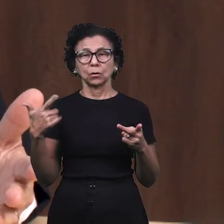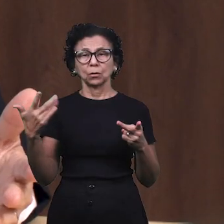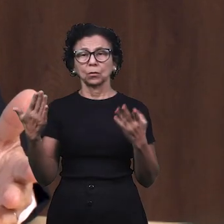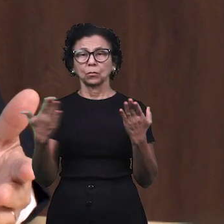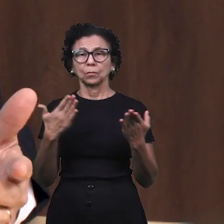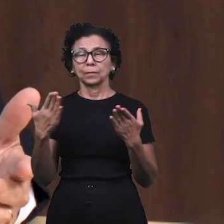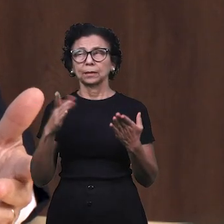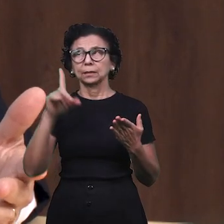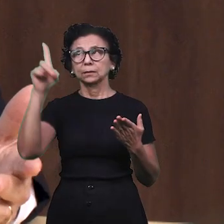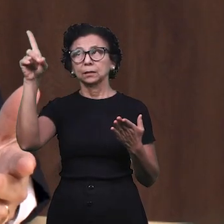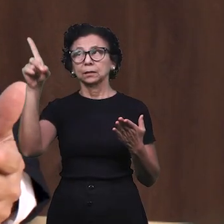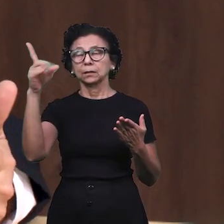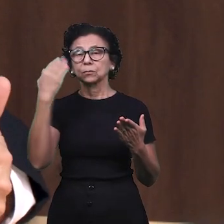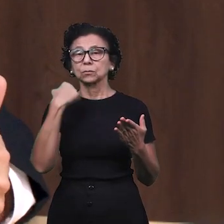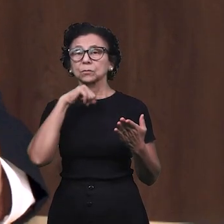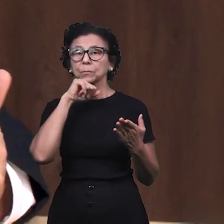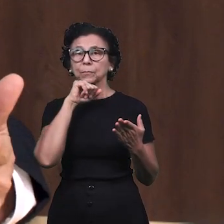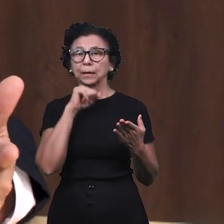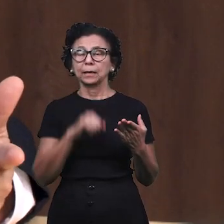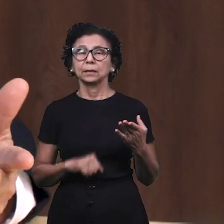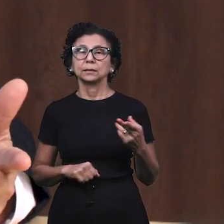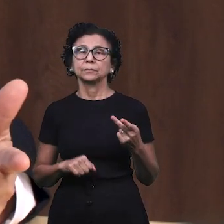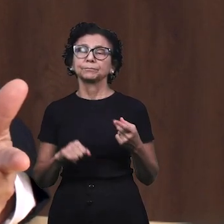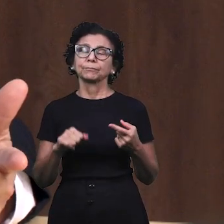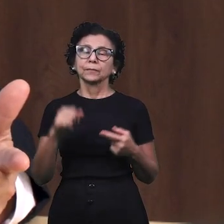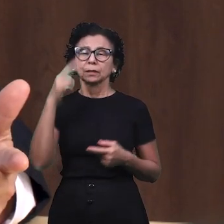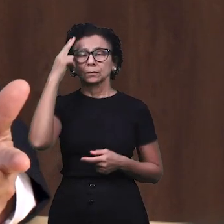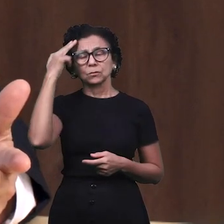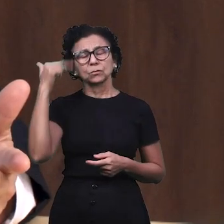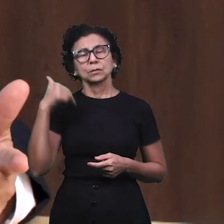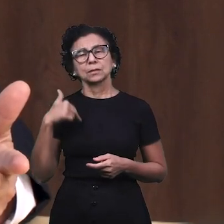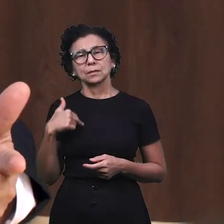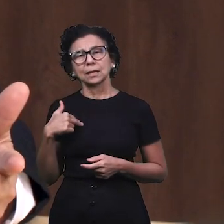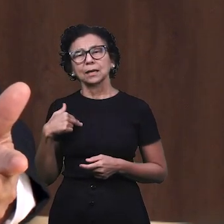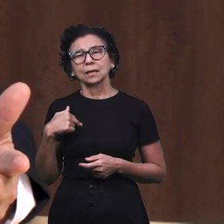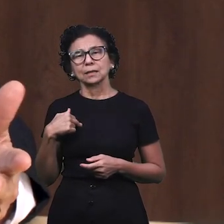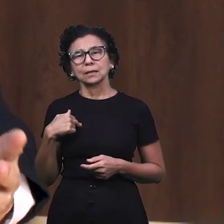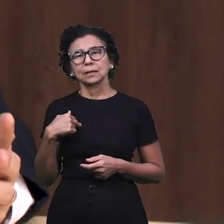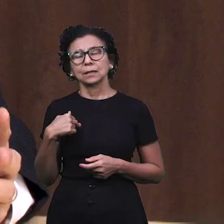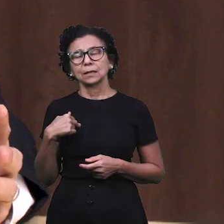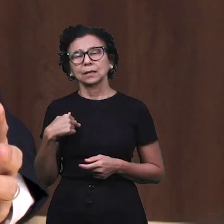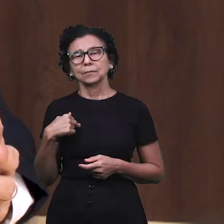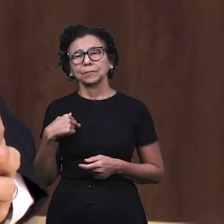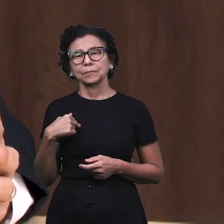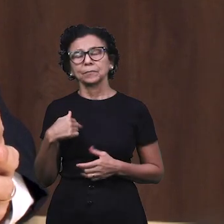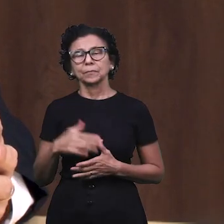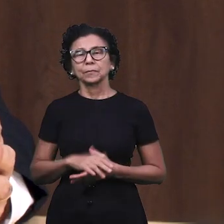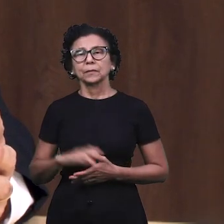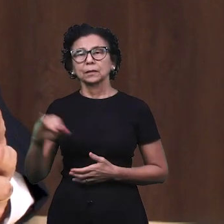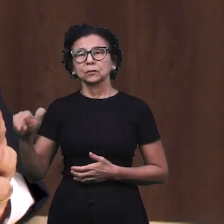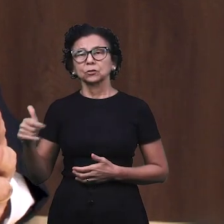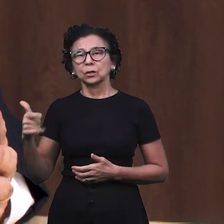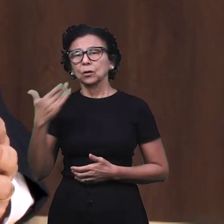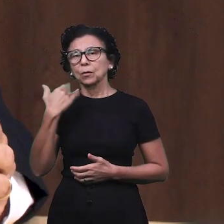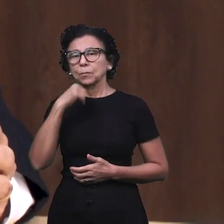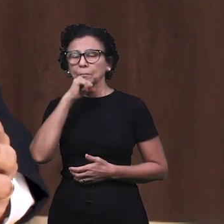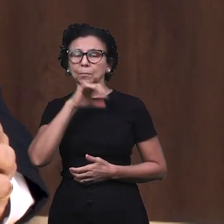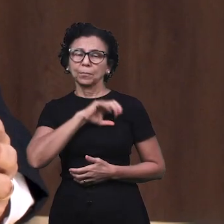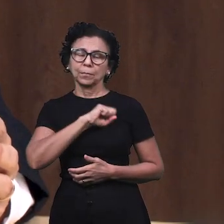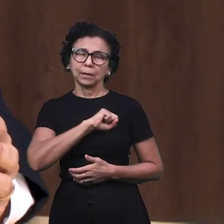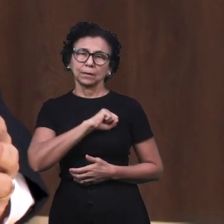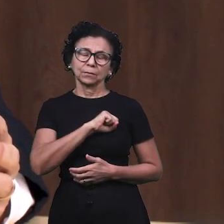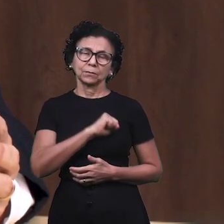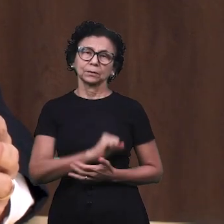falamos aqui, José era o filho amado, né, de Jacó, e nós vemos, meus queridos